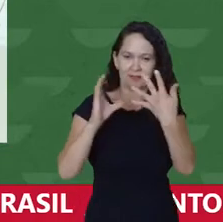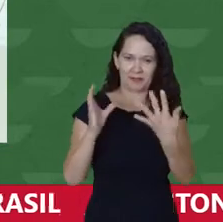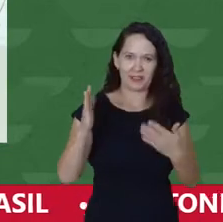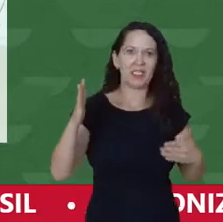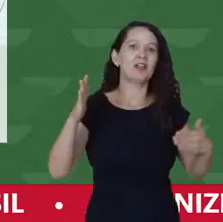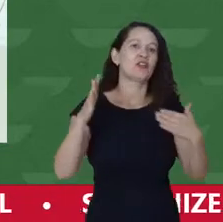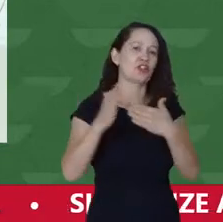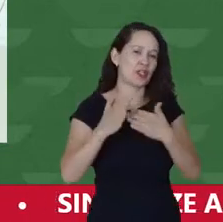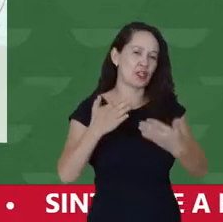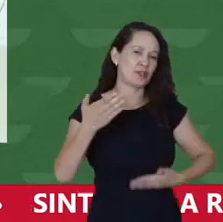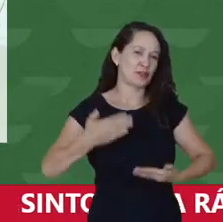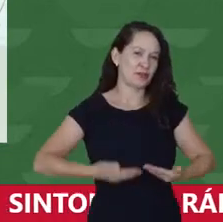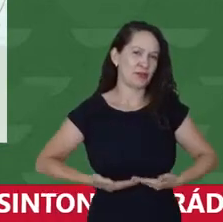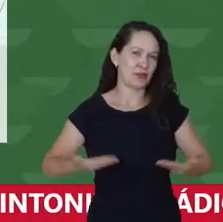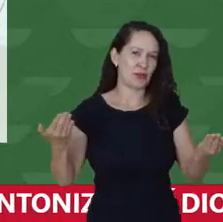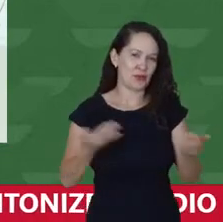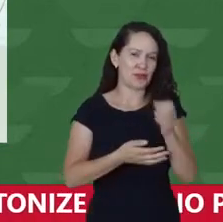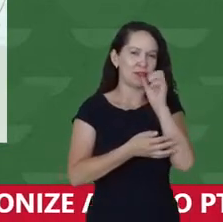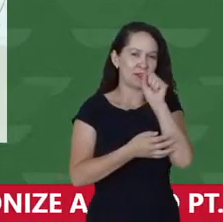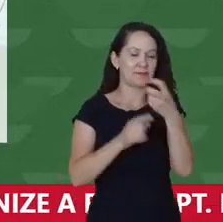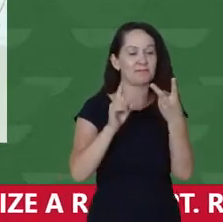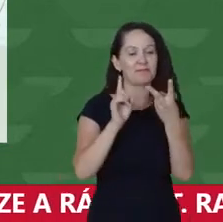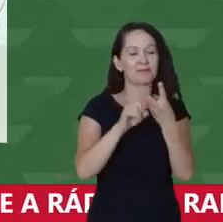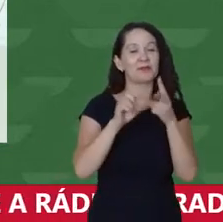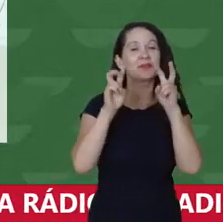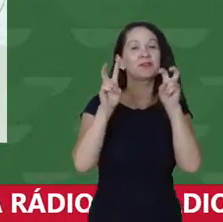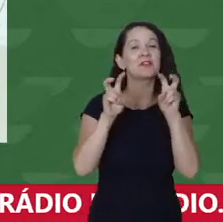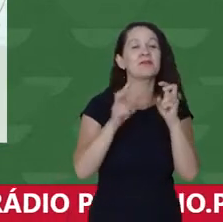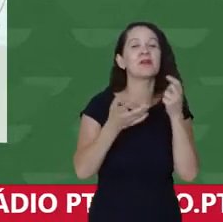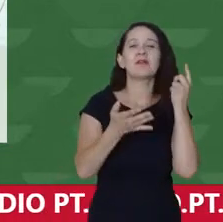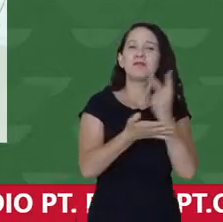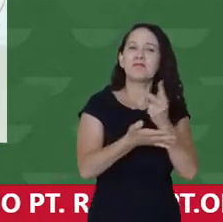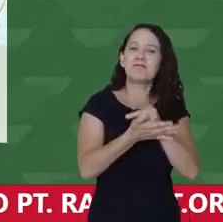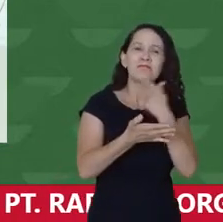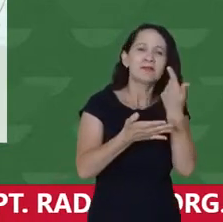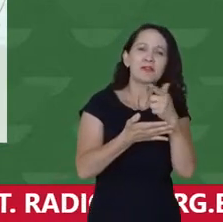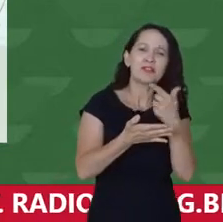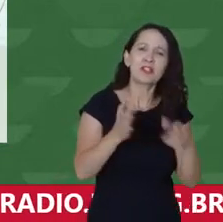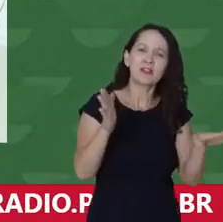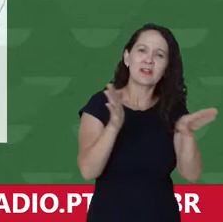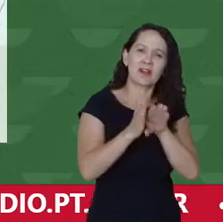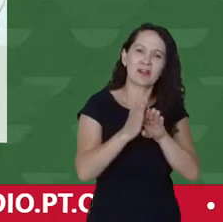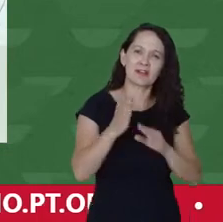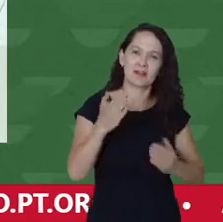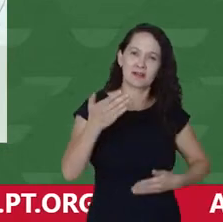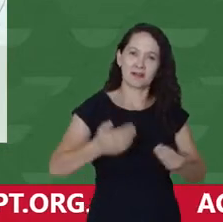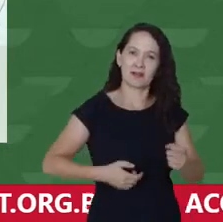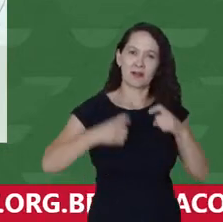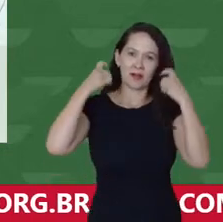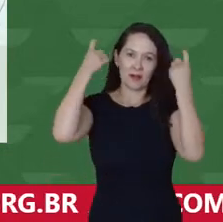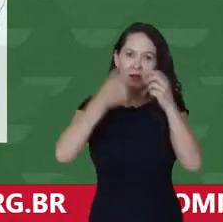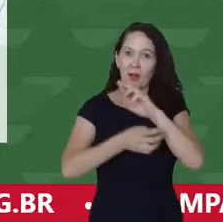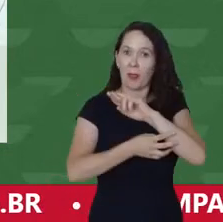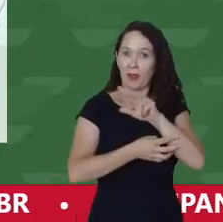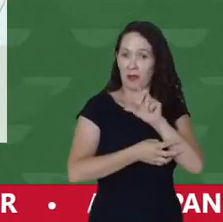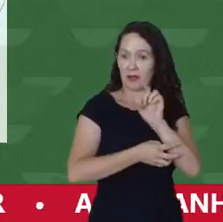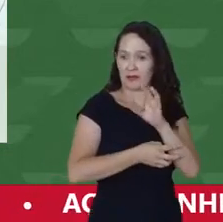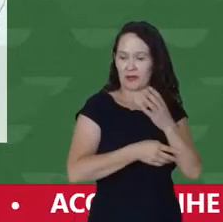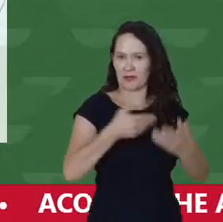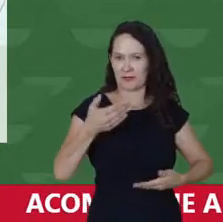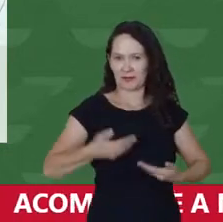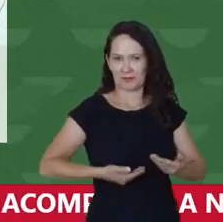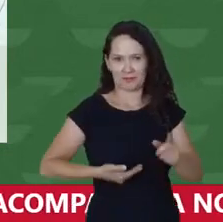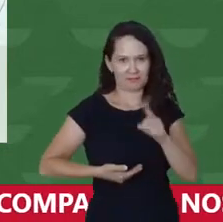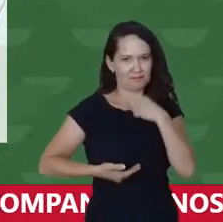os atuais servidores. E a segunda questão, mesmo que não atingisse os atuais servidores, a nossa preocupação não é só com o servidor. A